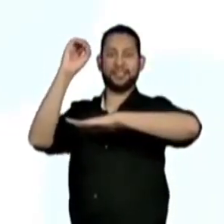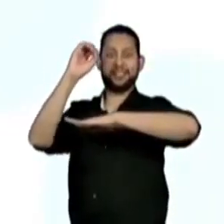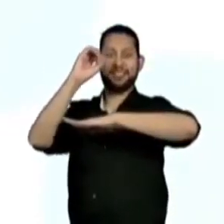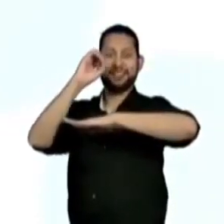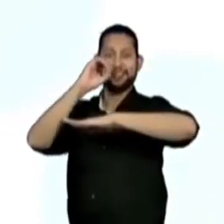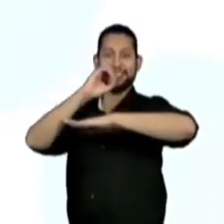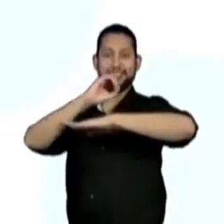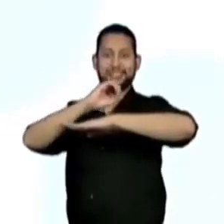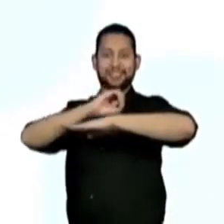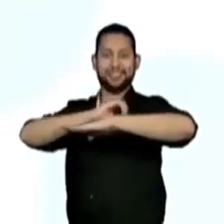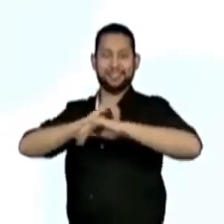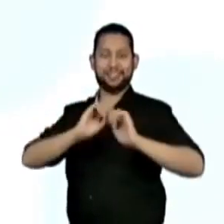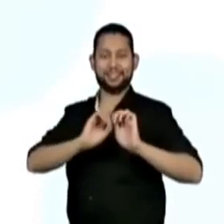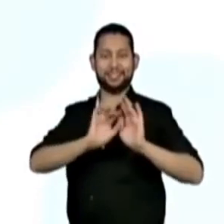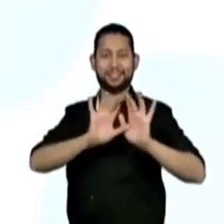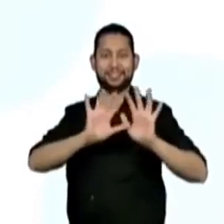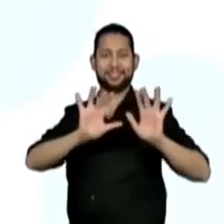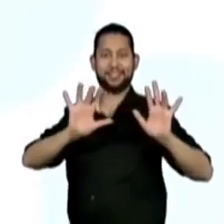ao